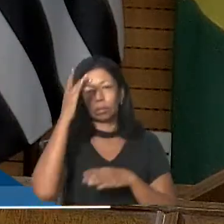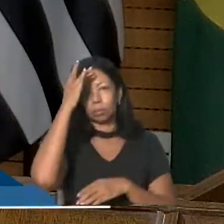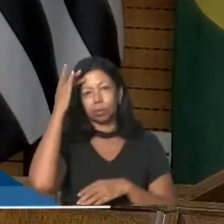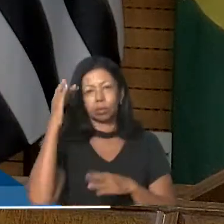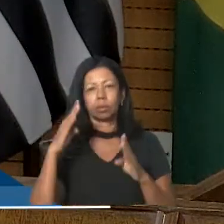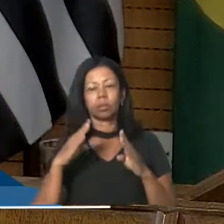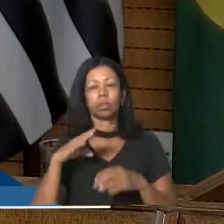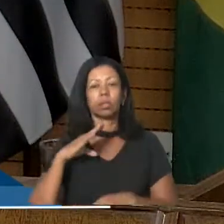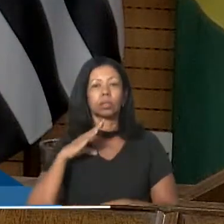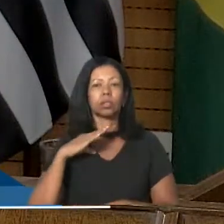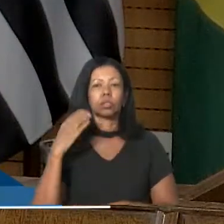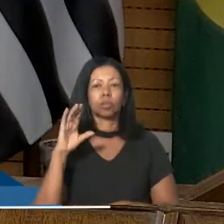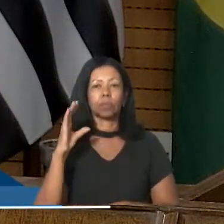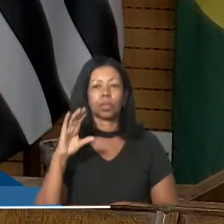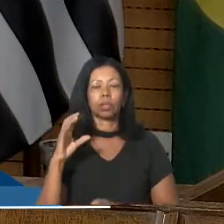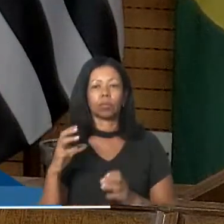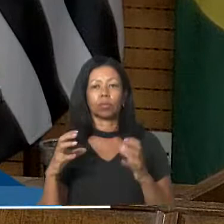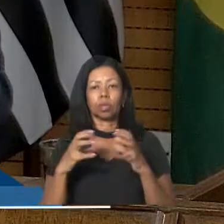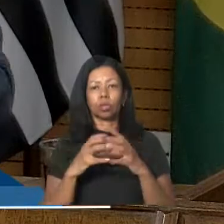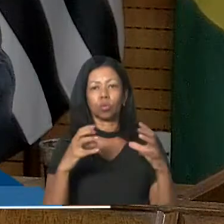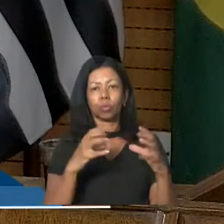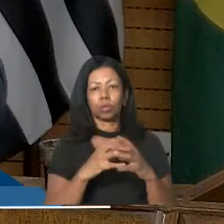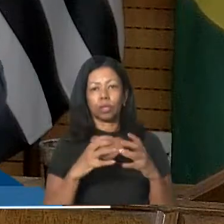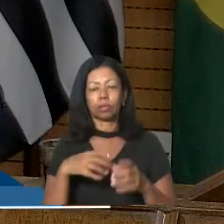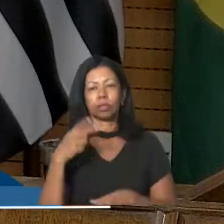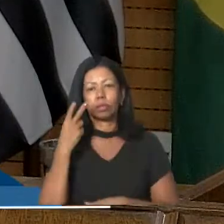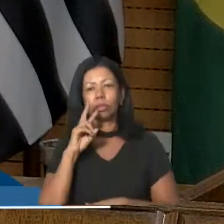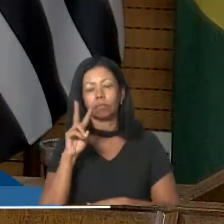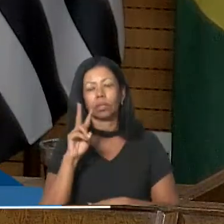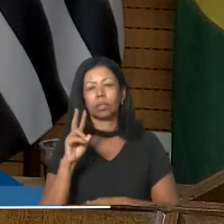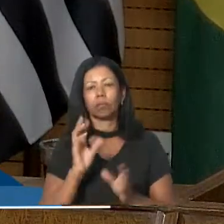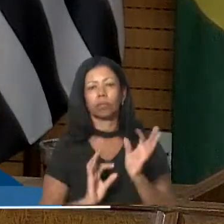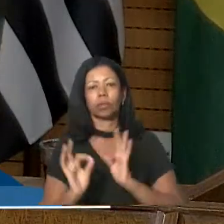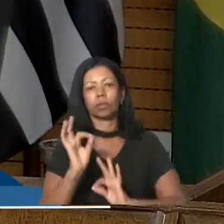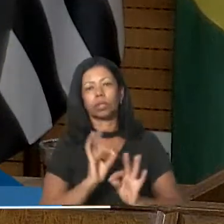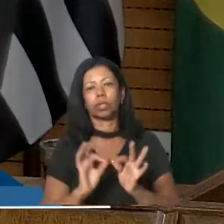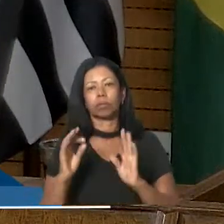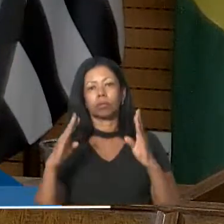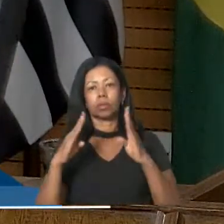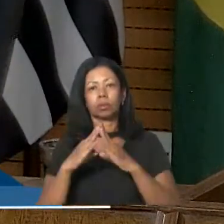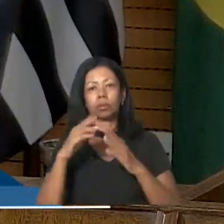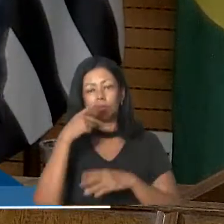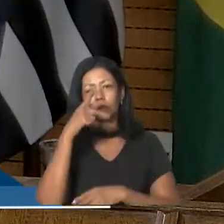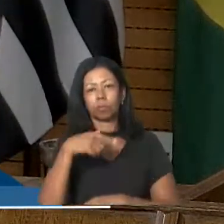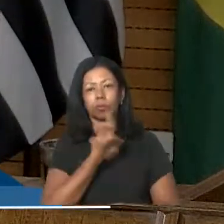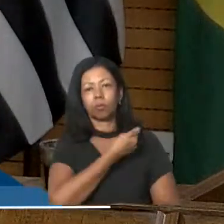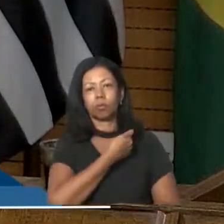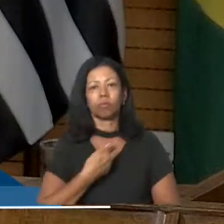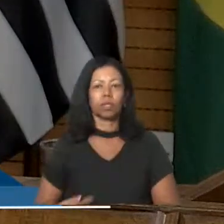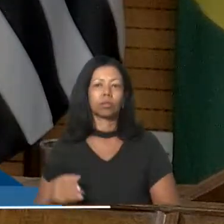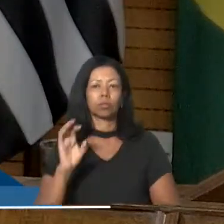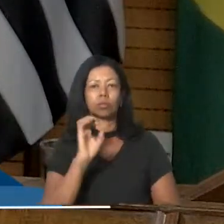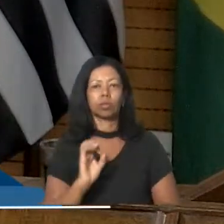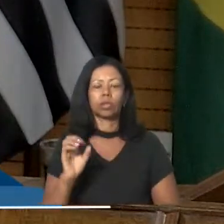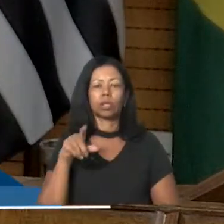cidade de Cubatão, das áreas de comunidades. E aí você tem um projeto habitacional que fora falado pelo governo do Estado, que